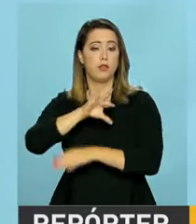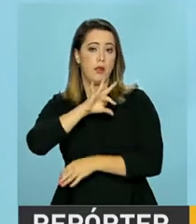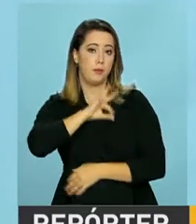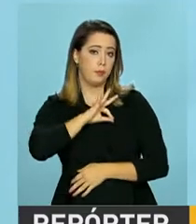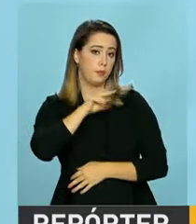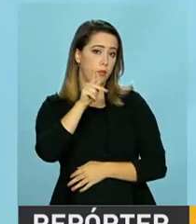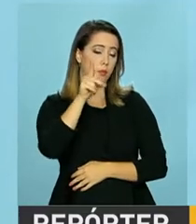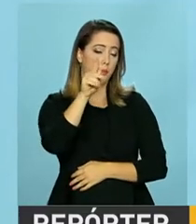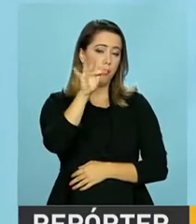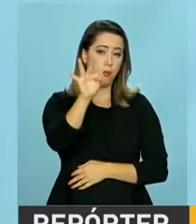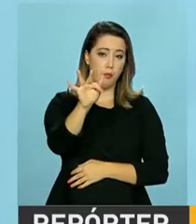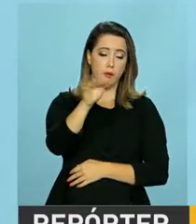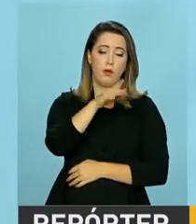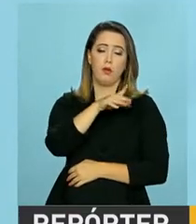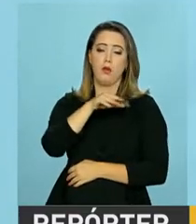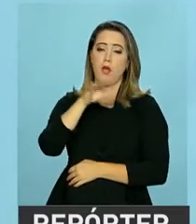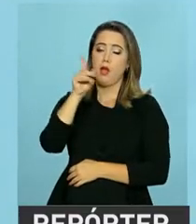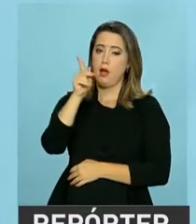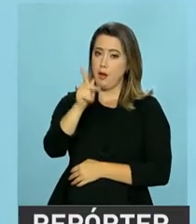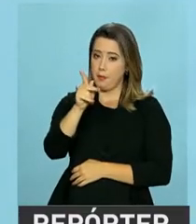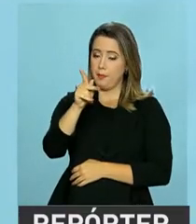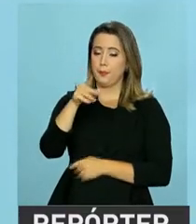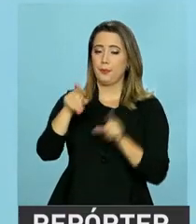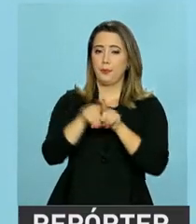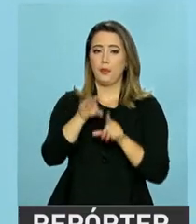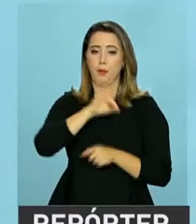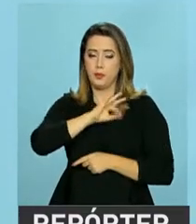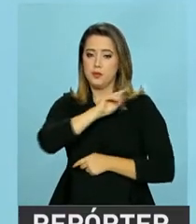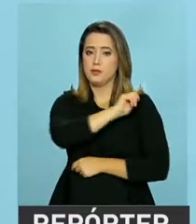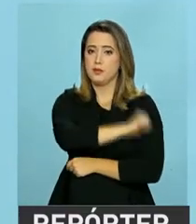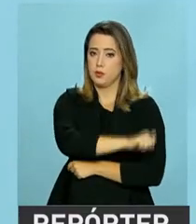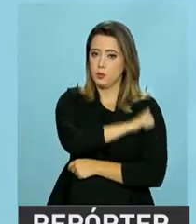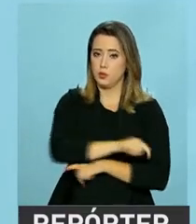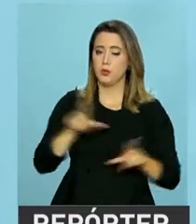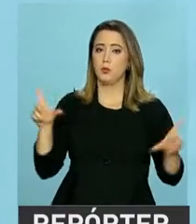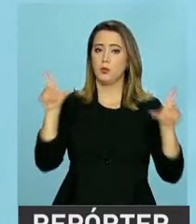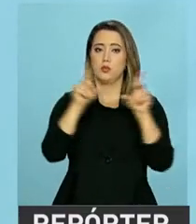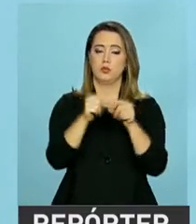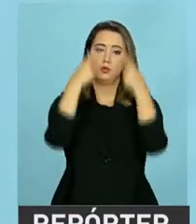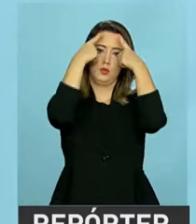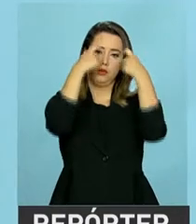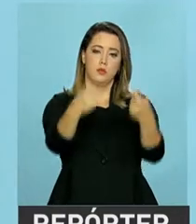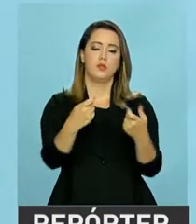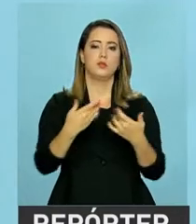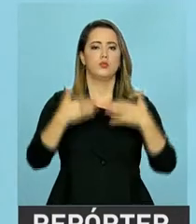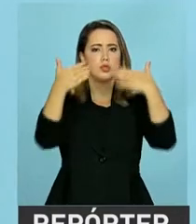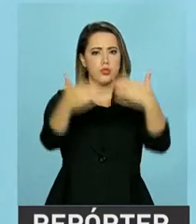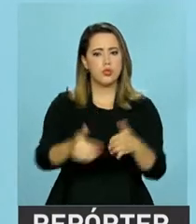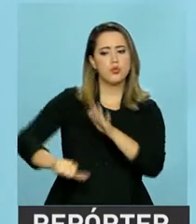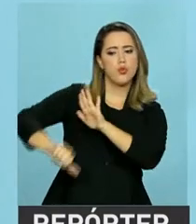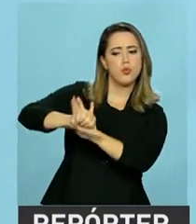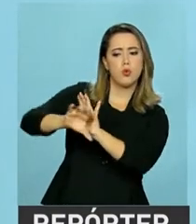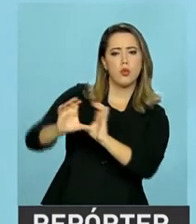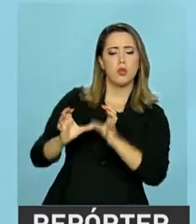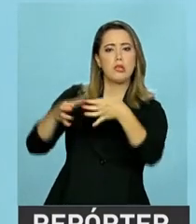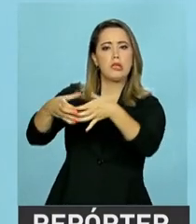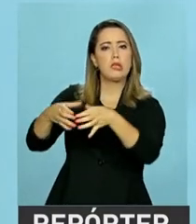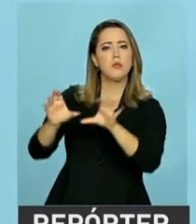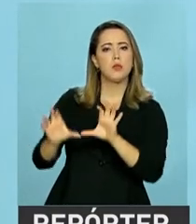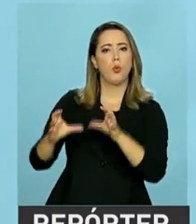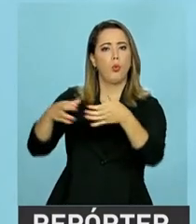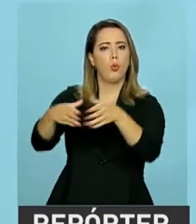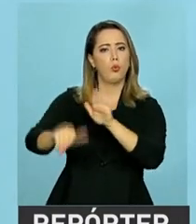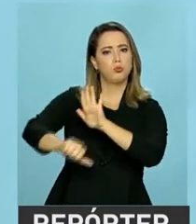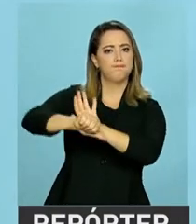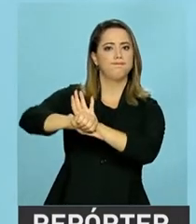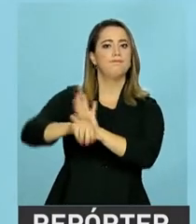as ações de segurança no Rio de Janeiro para reduzir a violência, para enfrentar o crime organizado. Mas a experiência